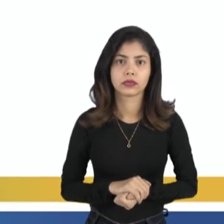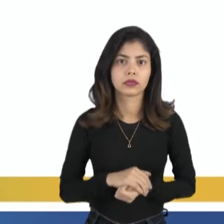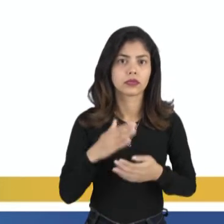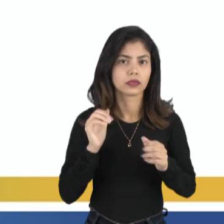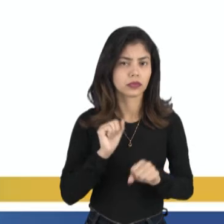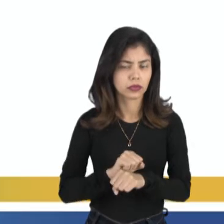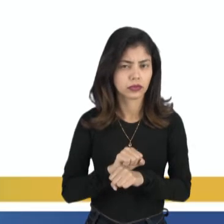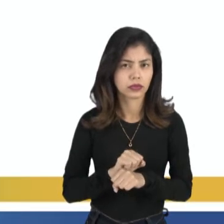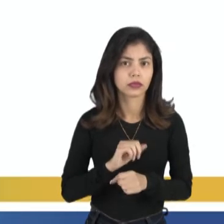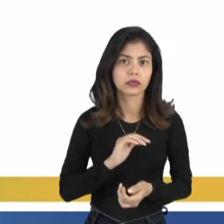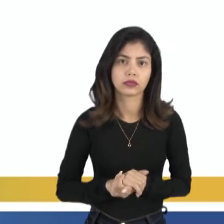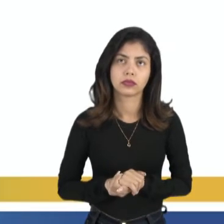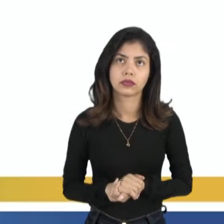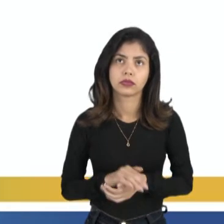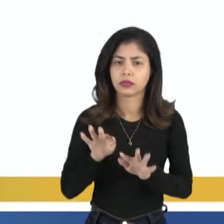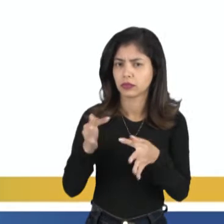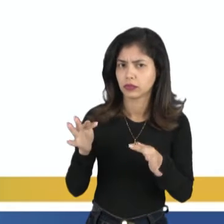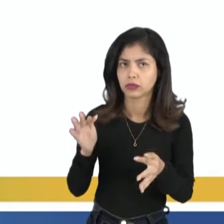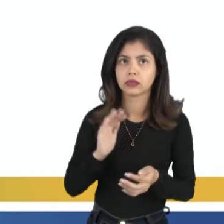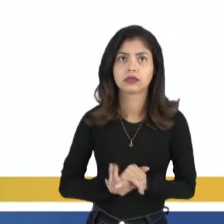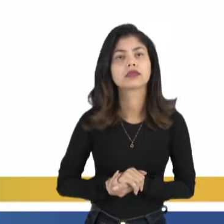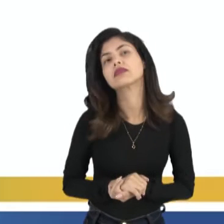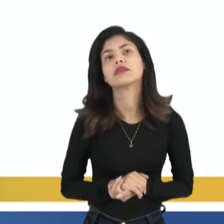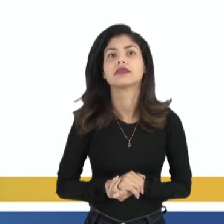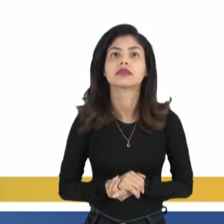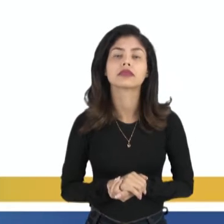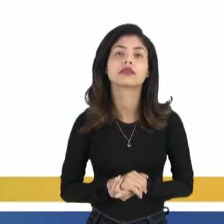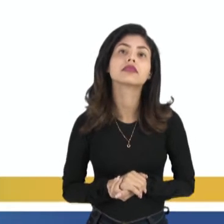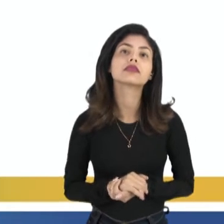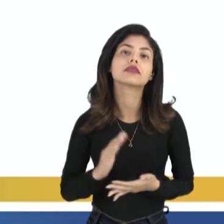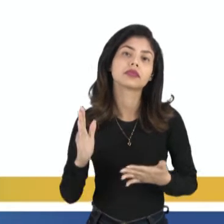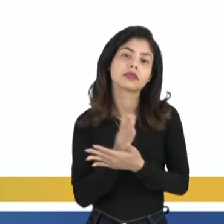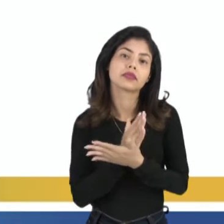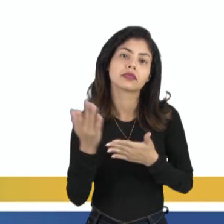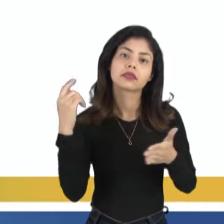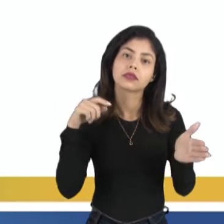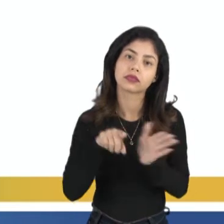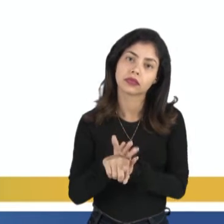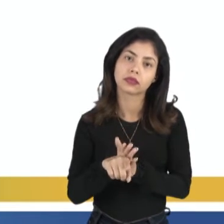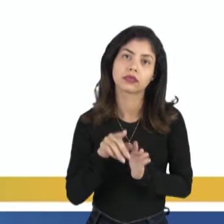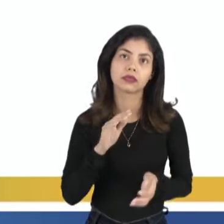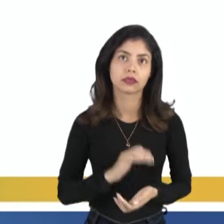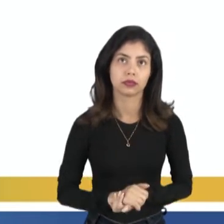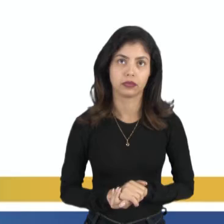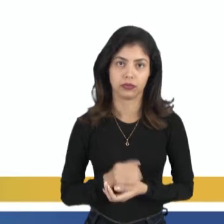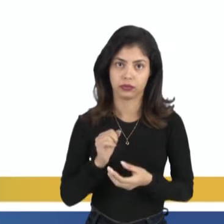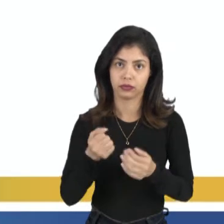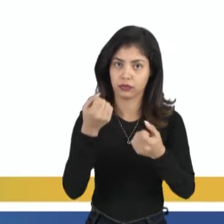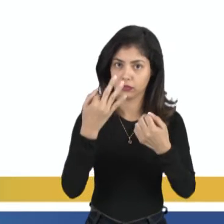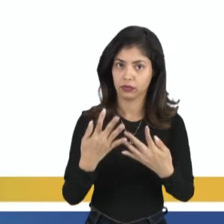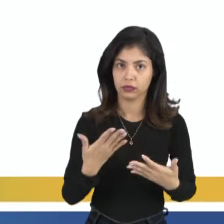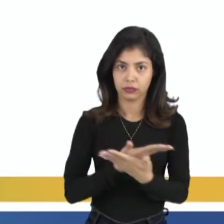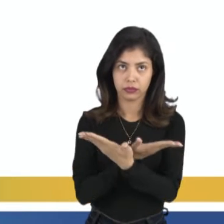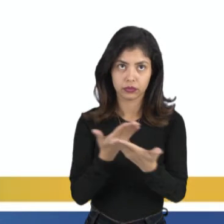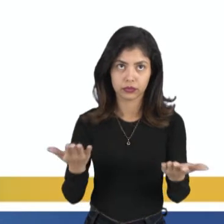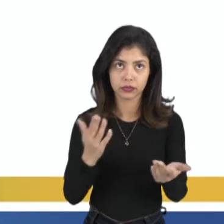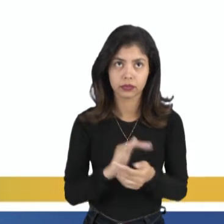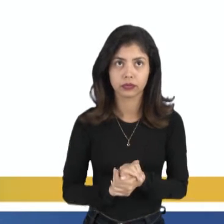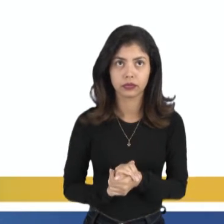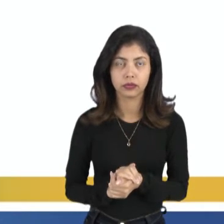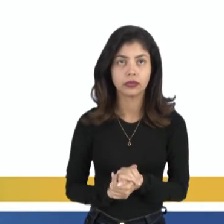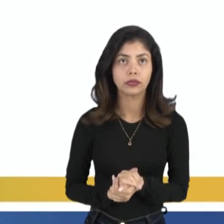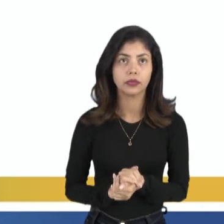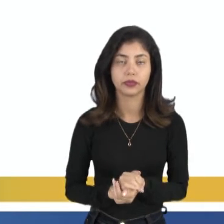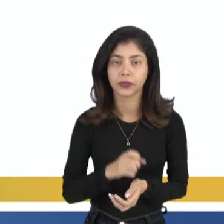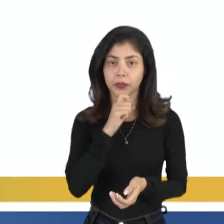parado. Isso nem sempre é muito simples. Isso é complicado, na verdade. Mas eu peguei aqui algumas questões para aplicar isso para vocês, ó. O bloco de